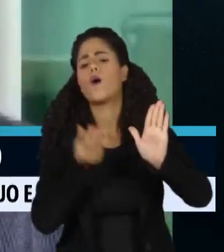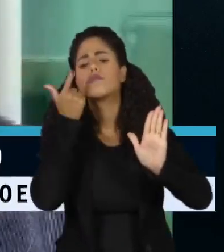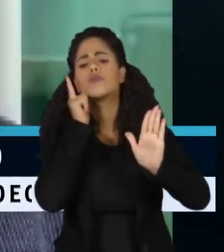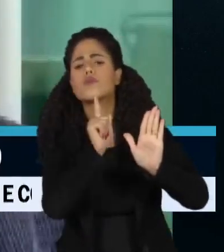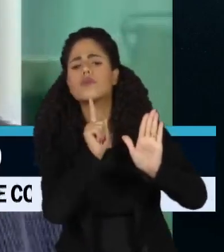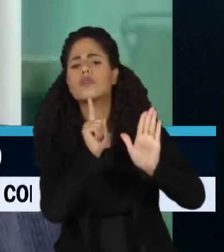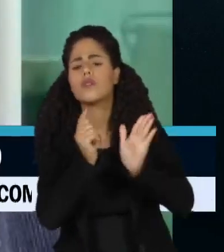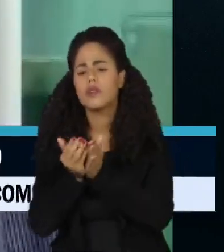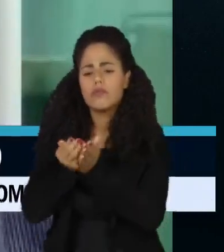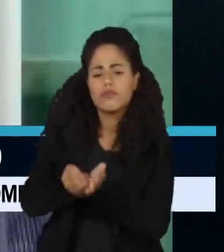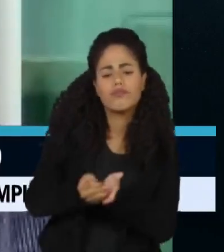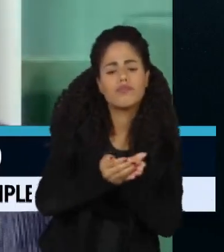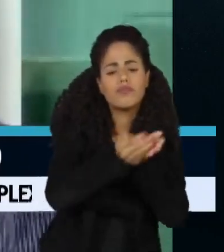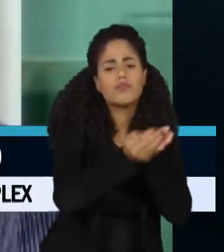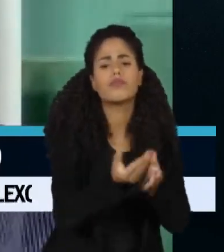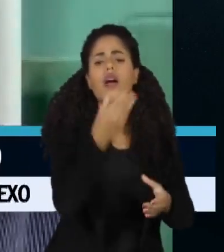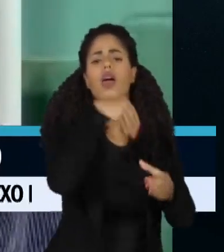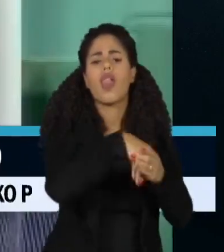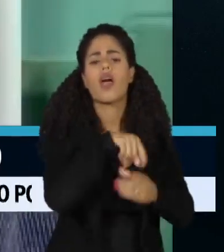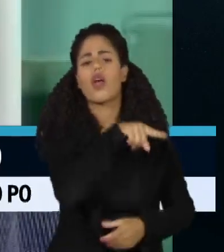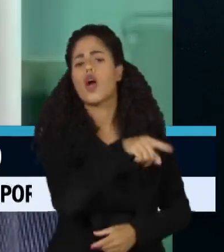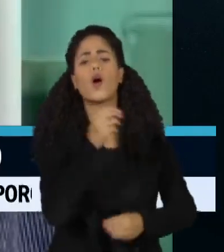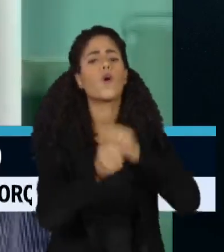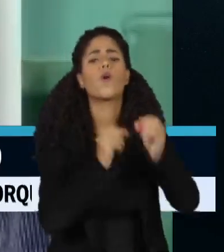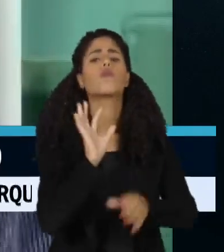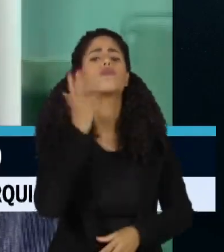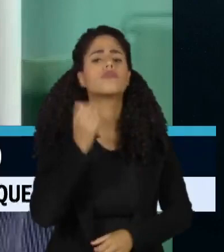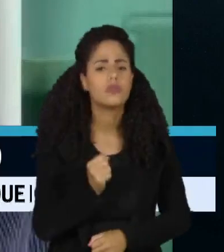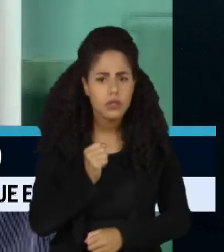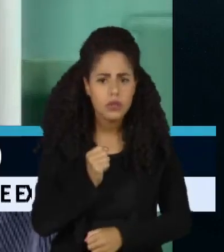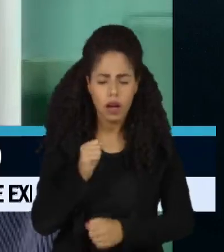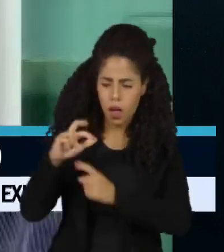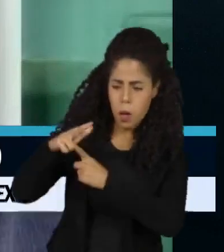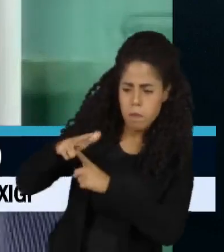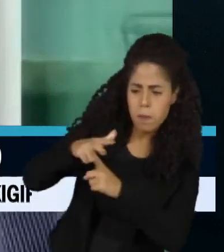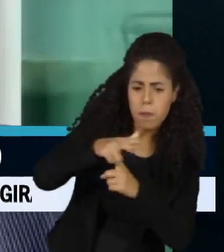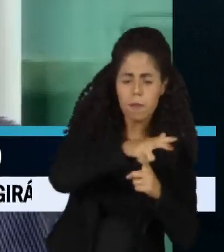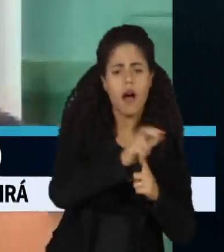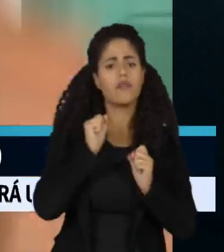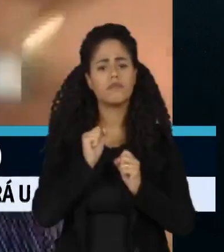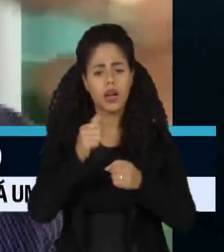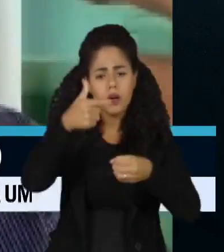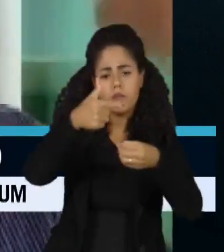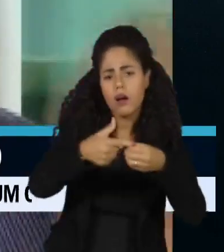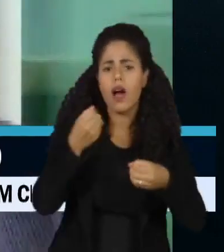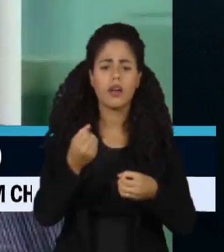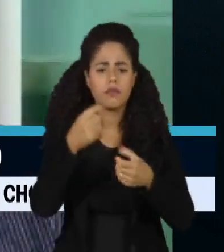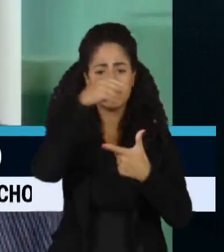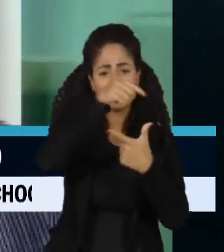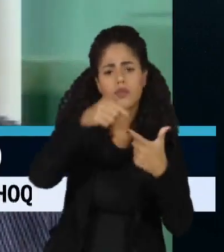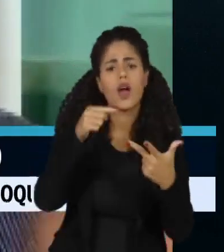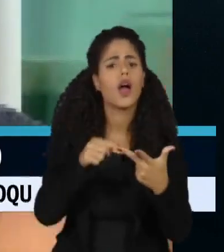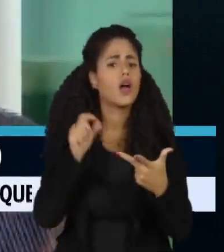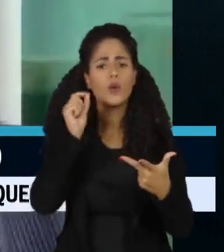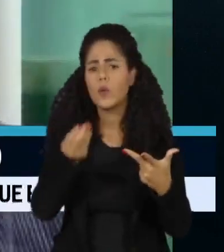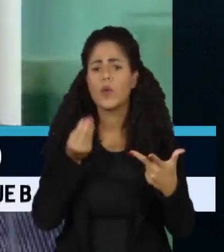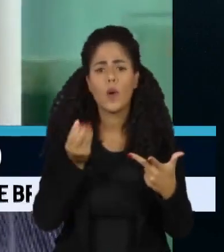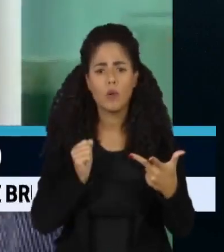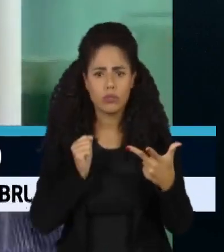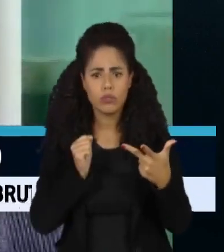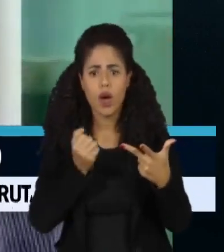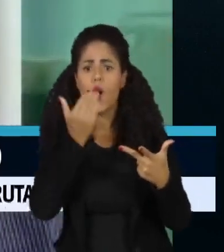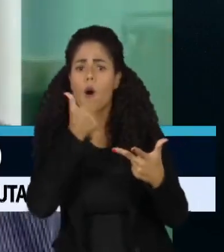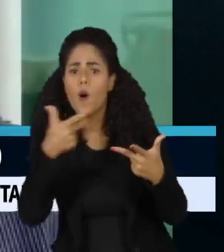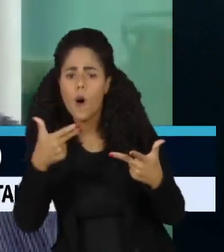lá, para que aqueles que tiveram os aviões, tiveram abastecimento de combustível, tiveram abastecimento de